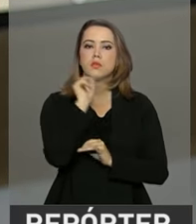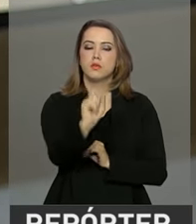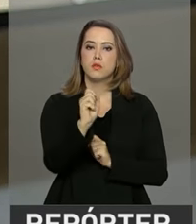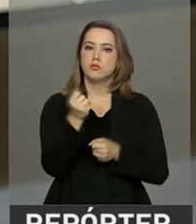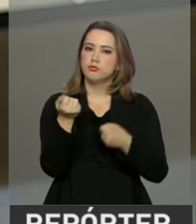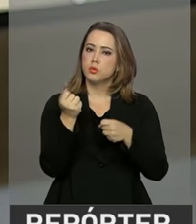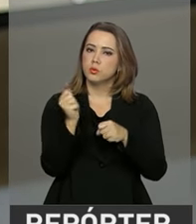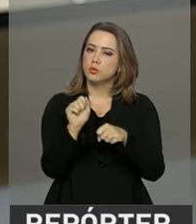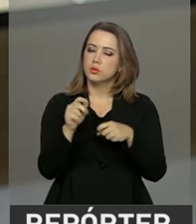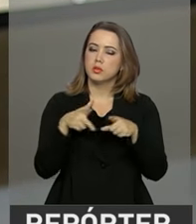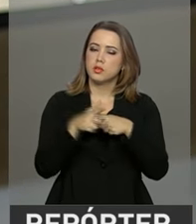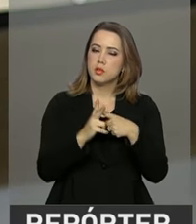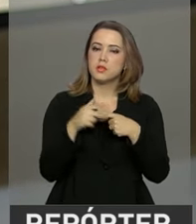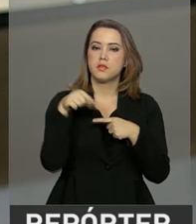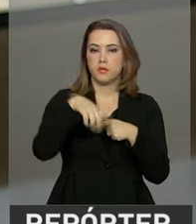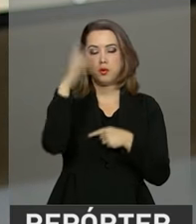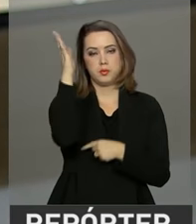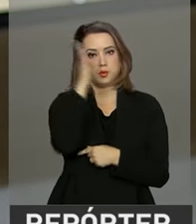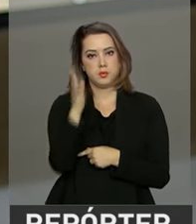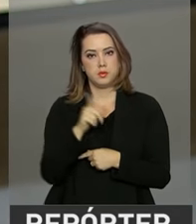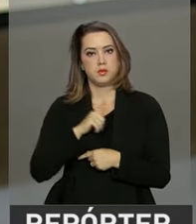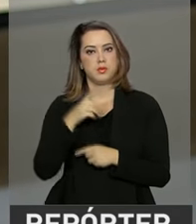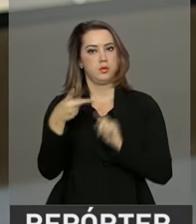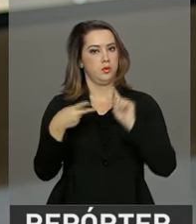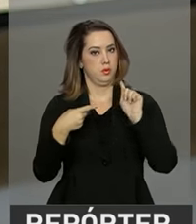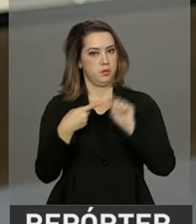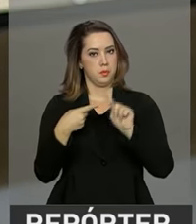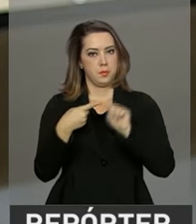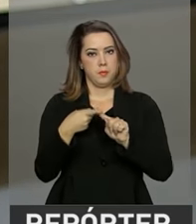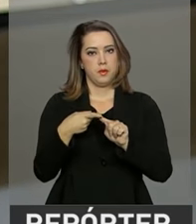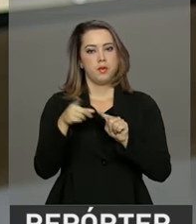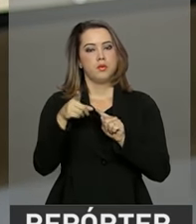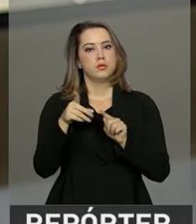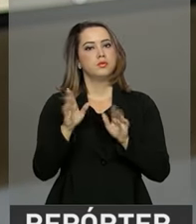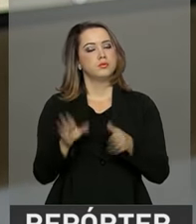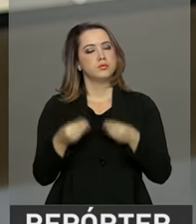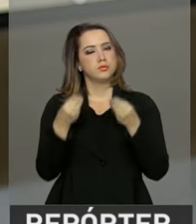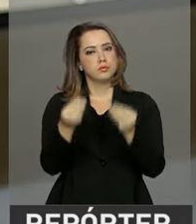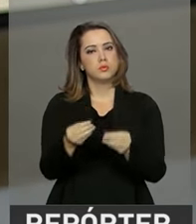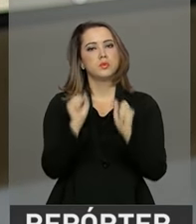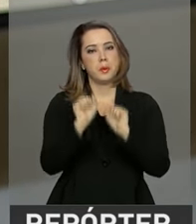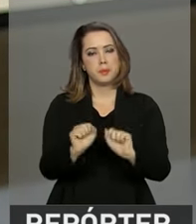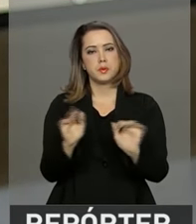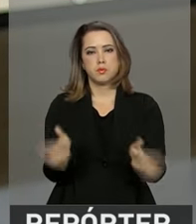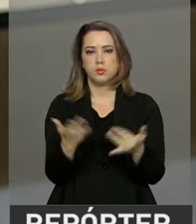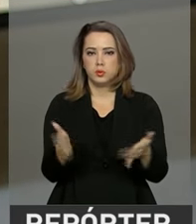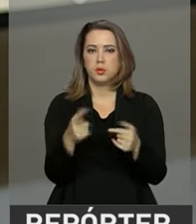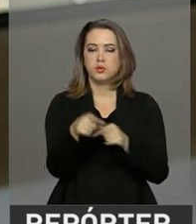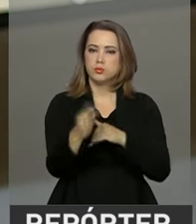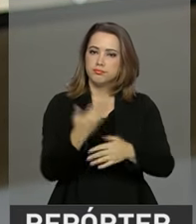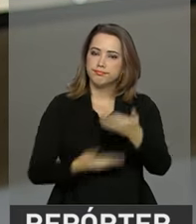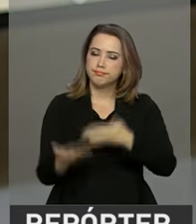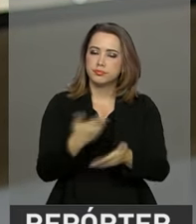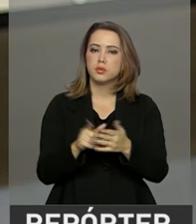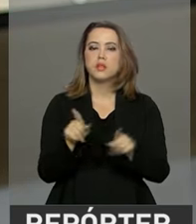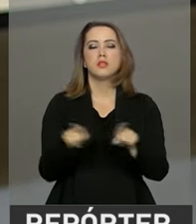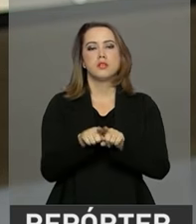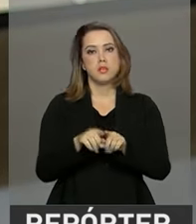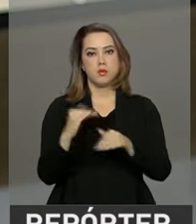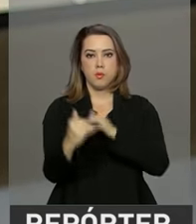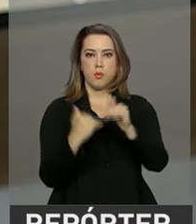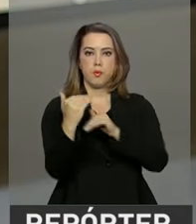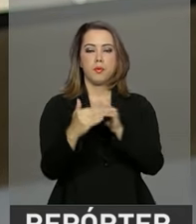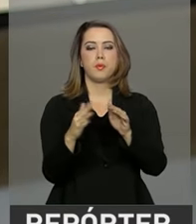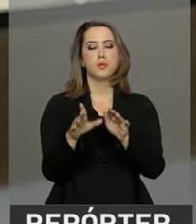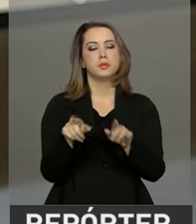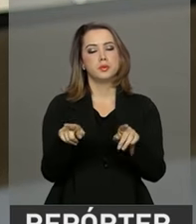T dois objetivos garantir a produtividade do setor produtivo e também aumentar a geração de emprego e